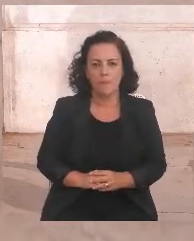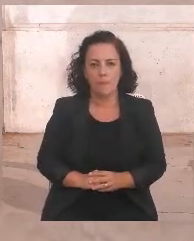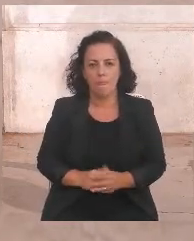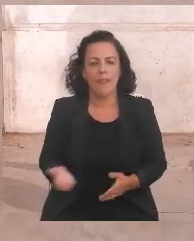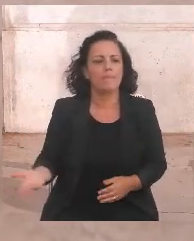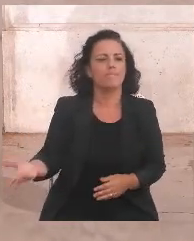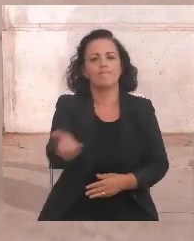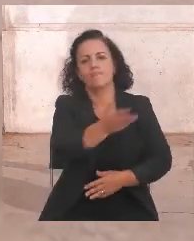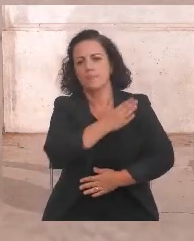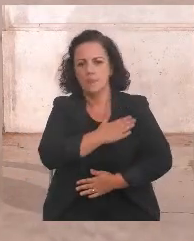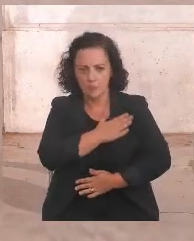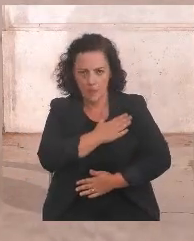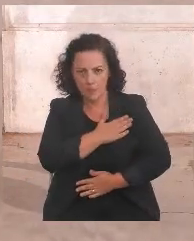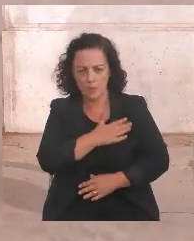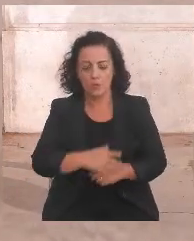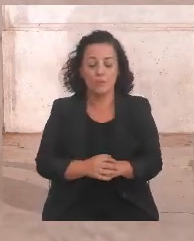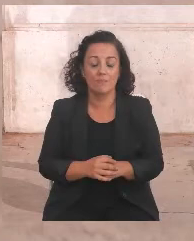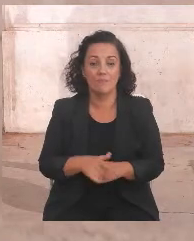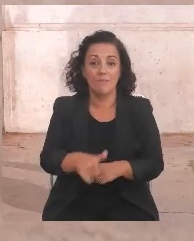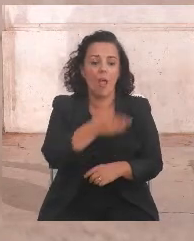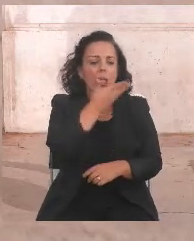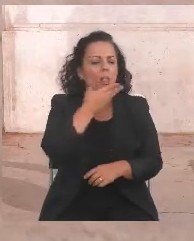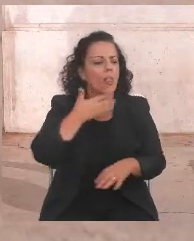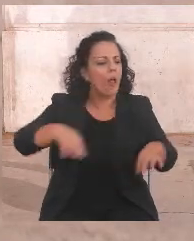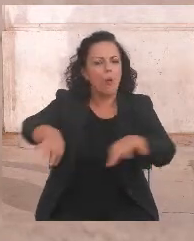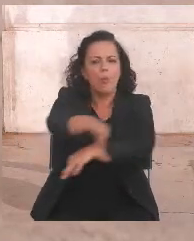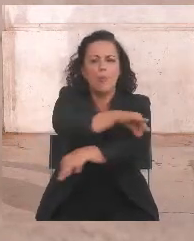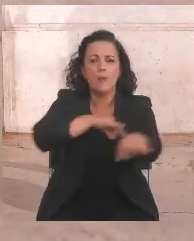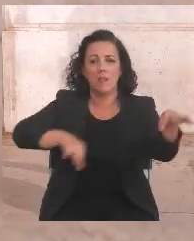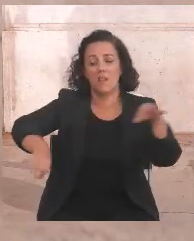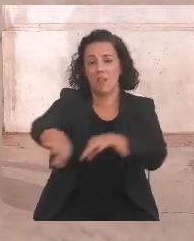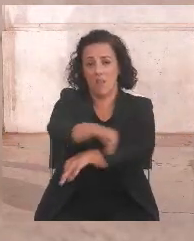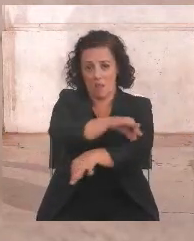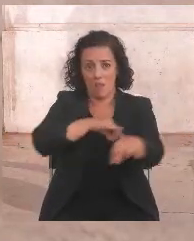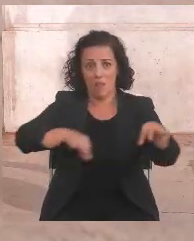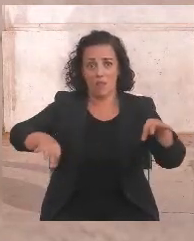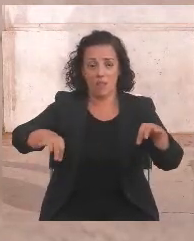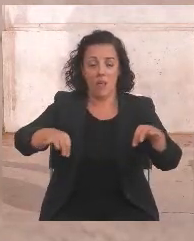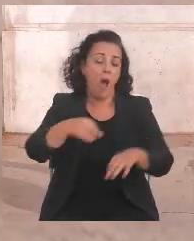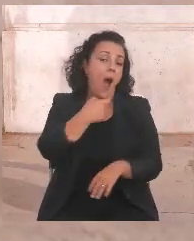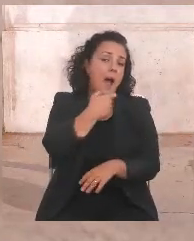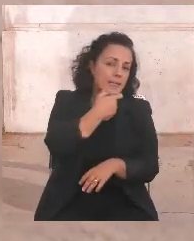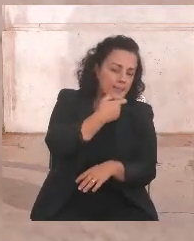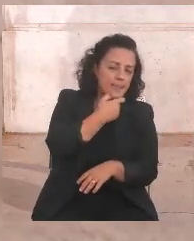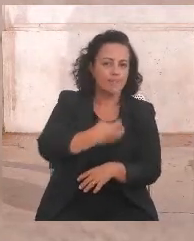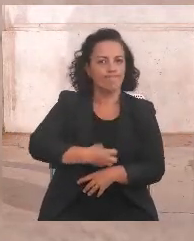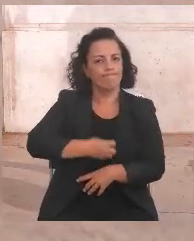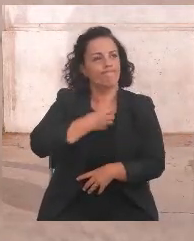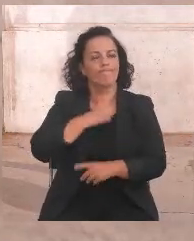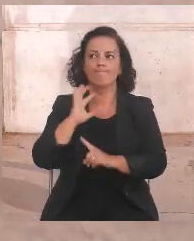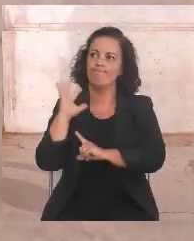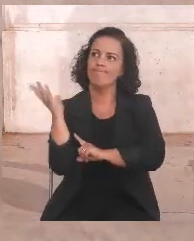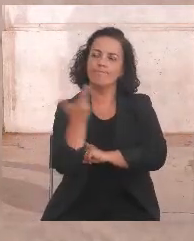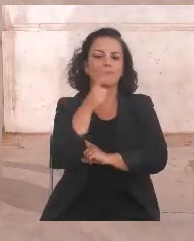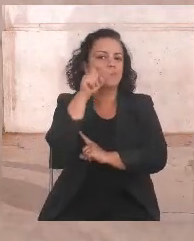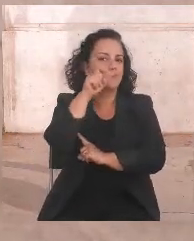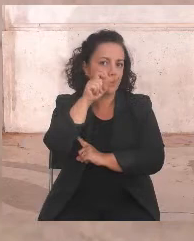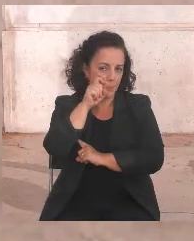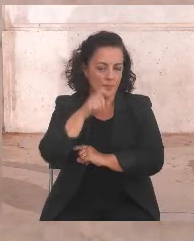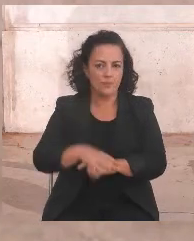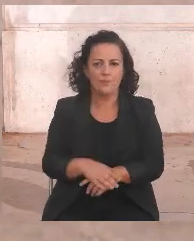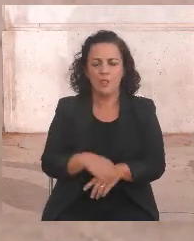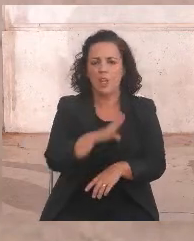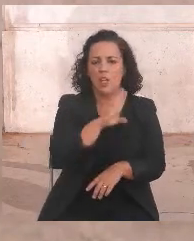Meus amigos, a mobilidade no espaço requer também um sentimento de segurança.